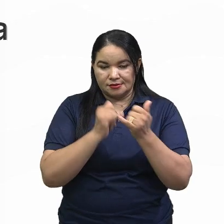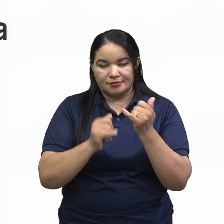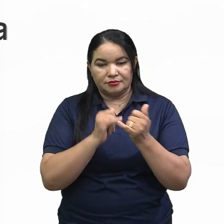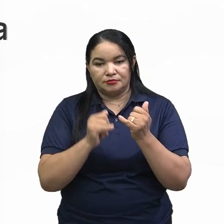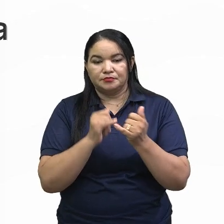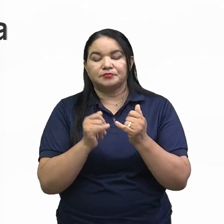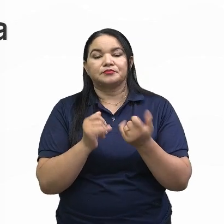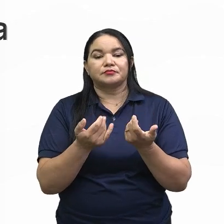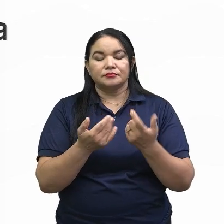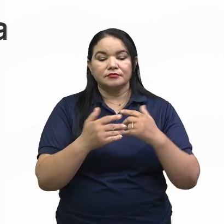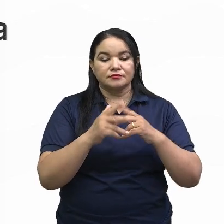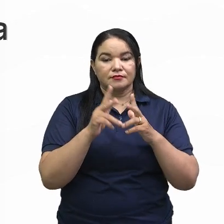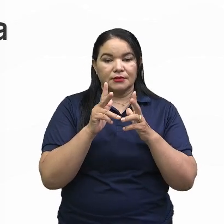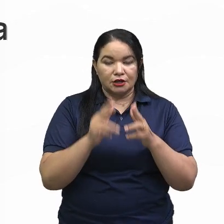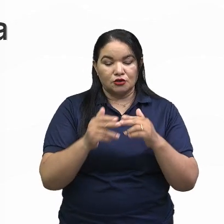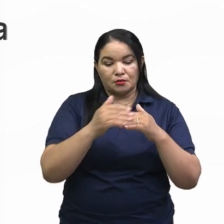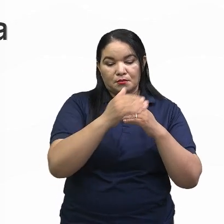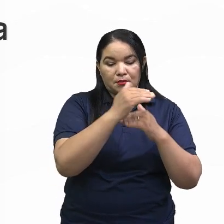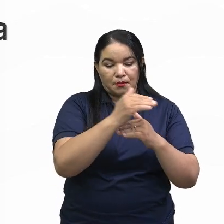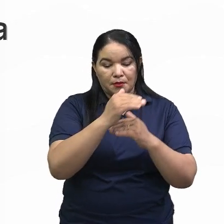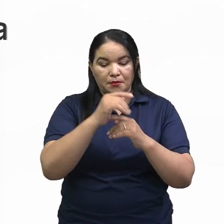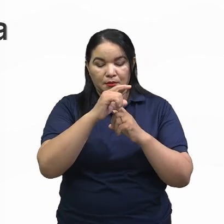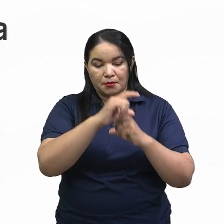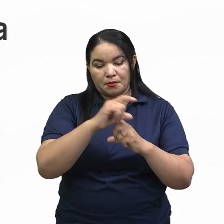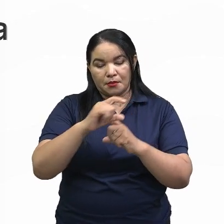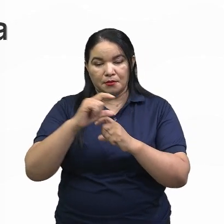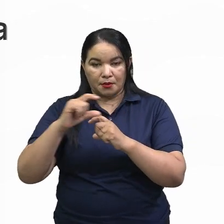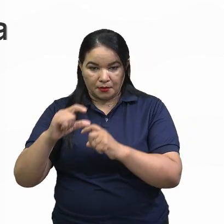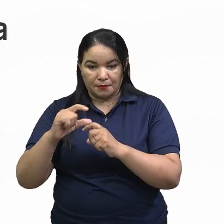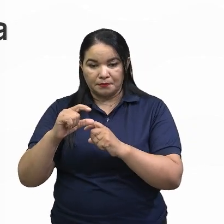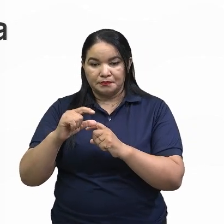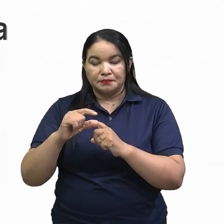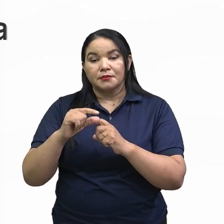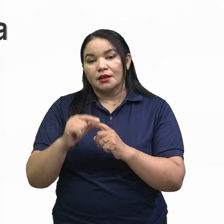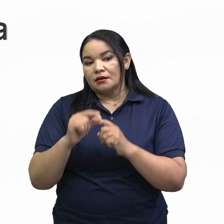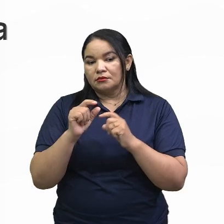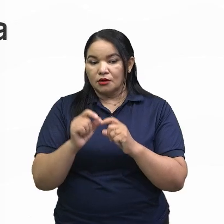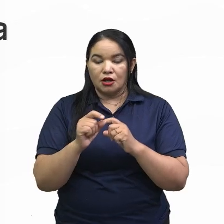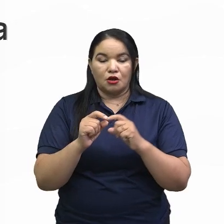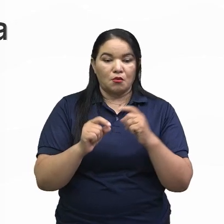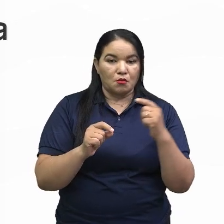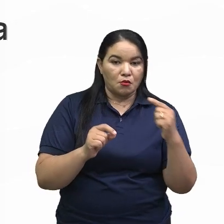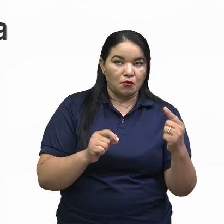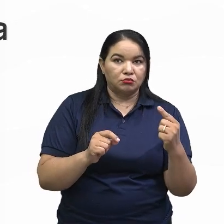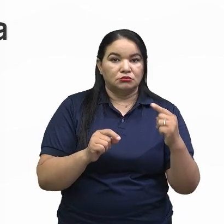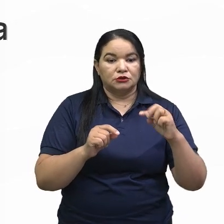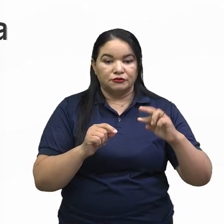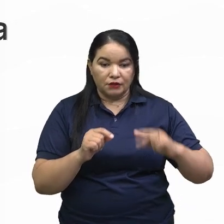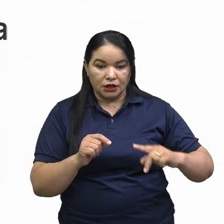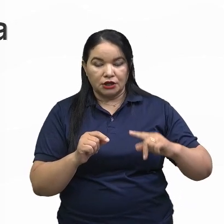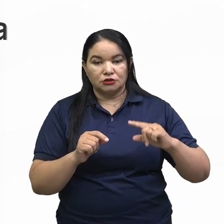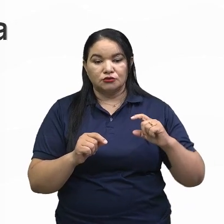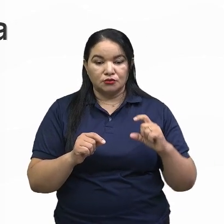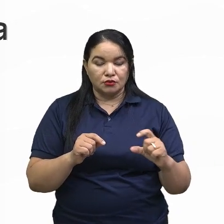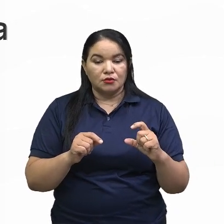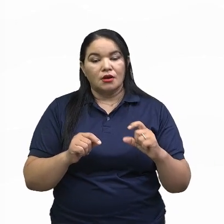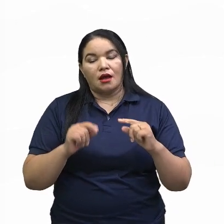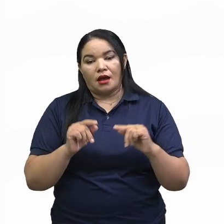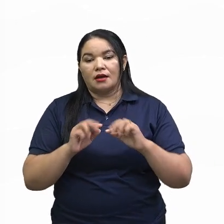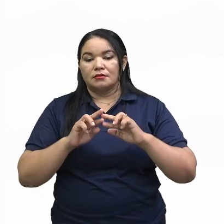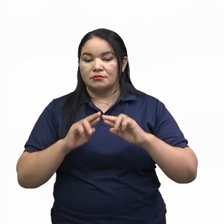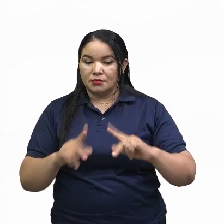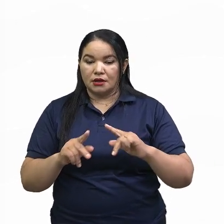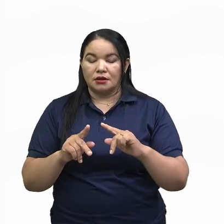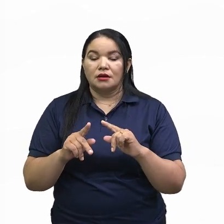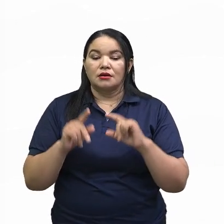gente associa em paralelo. Porque se a gente não fizer isso, né, um gerador pode acabar consumindo a energia do outro. Aí está o